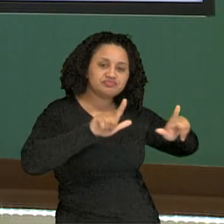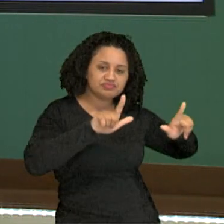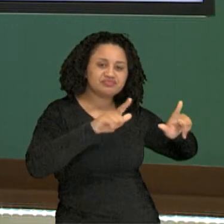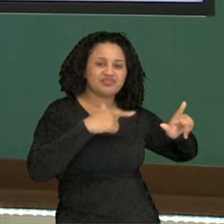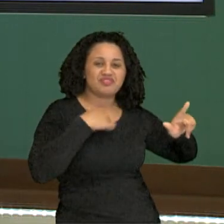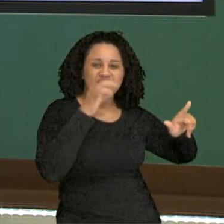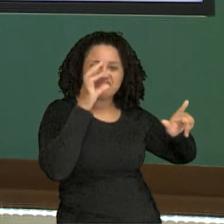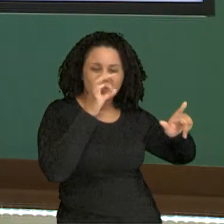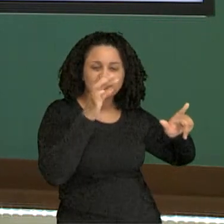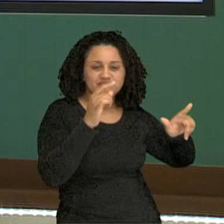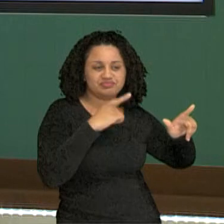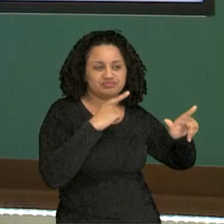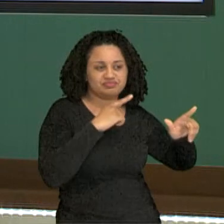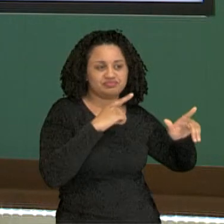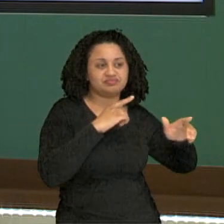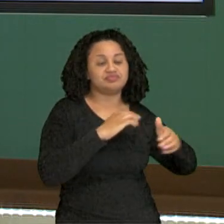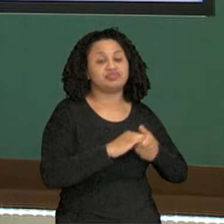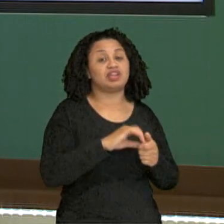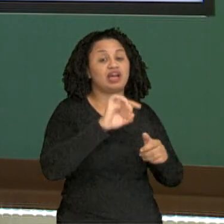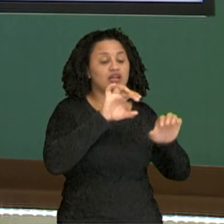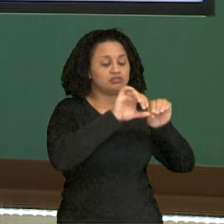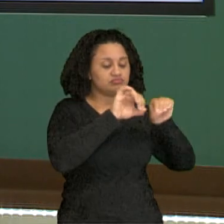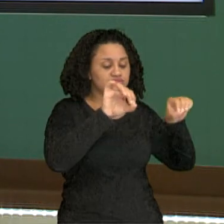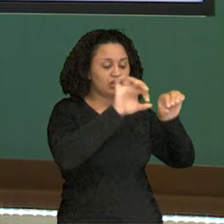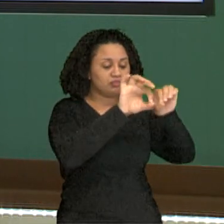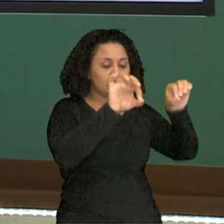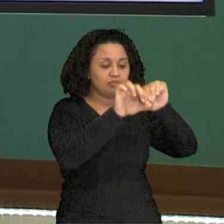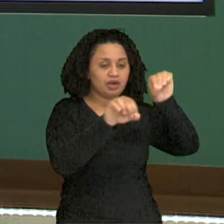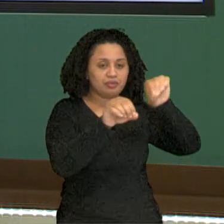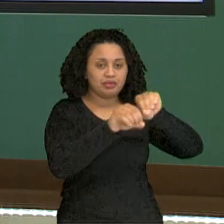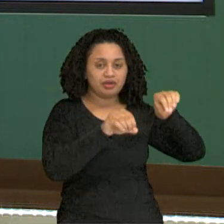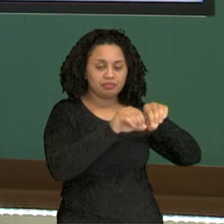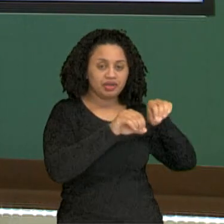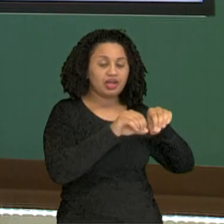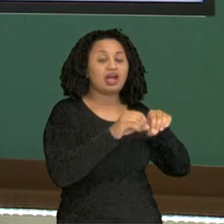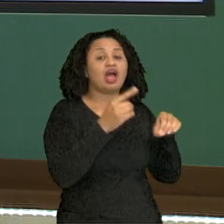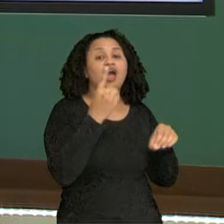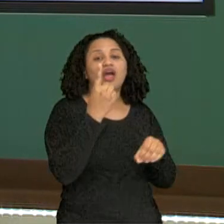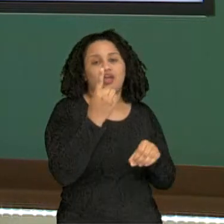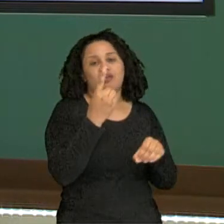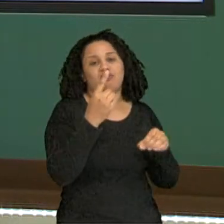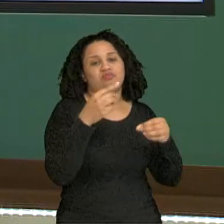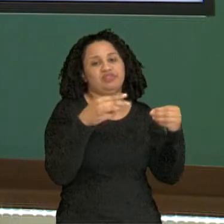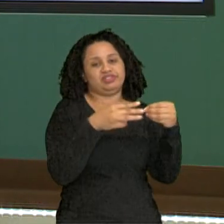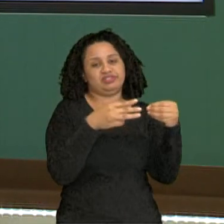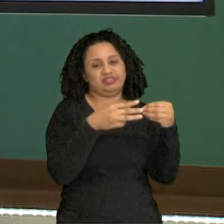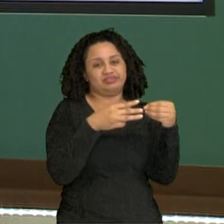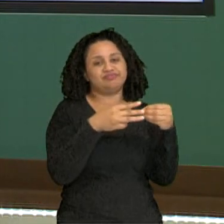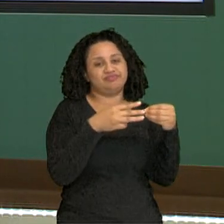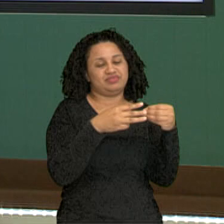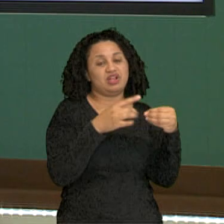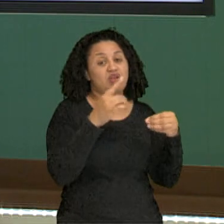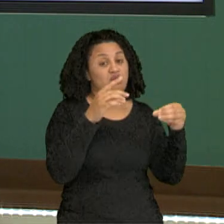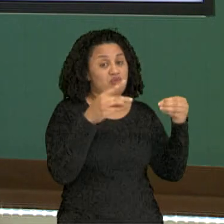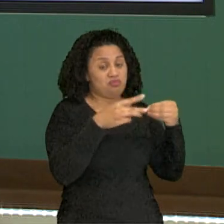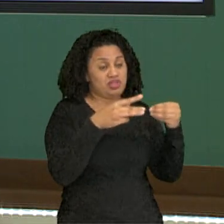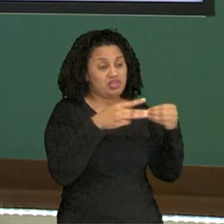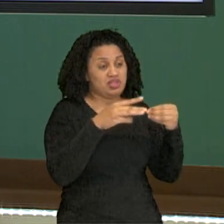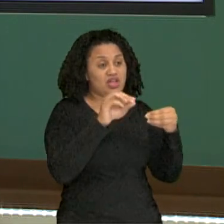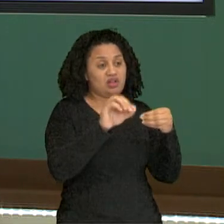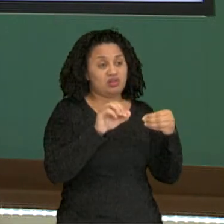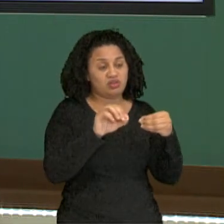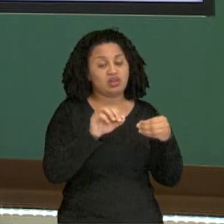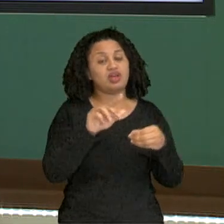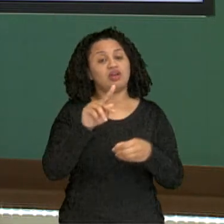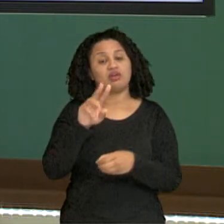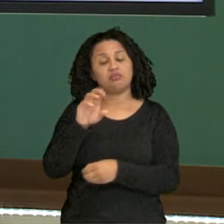ali a bactéria. Cada um desses bastõezinhos verdes é uma célula. É uma célula procarionte.